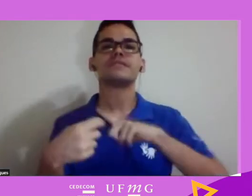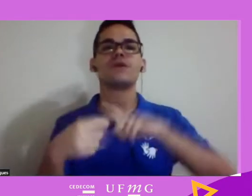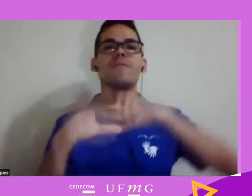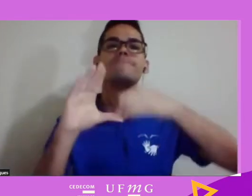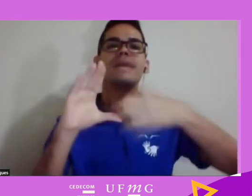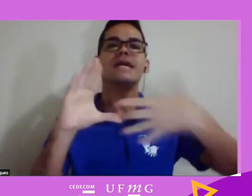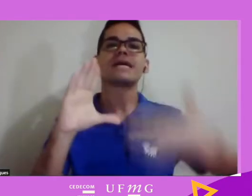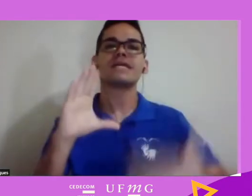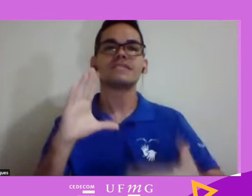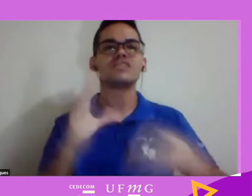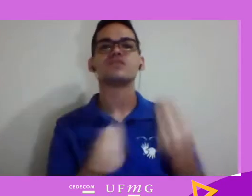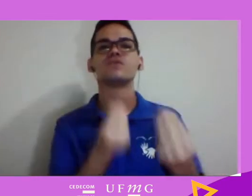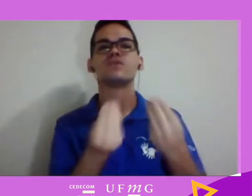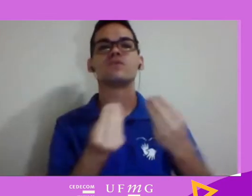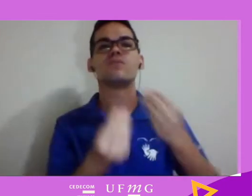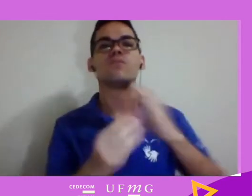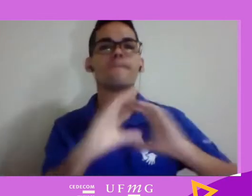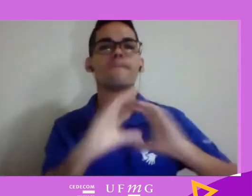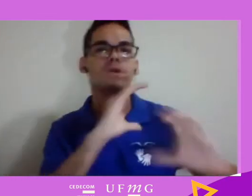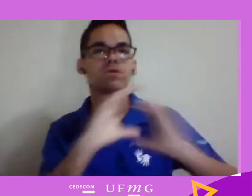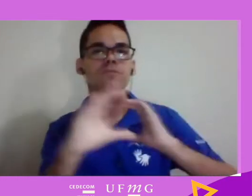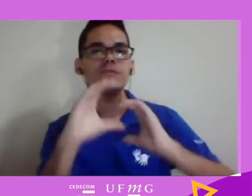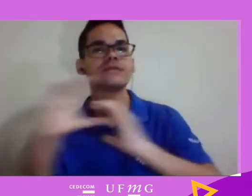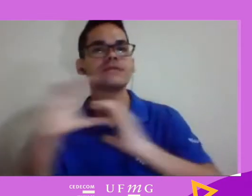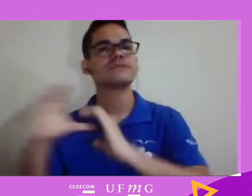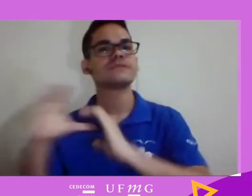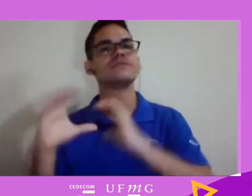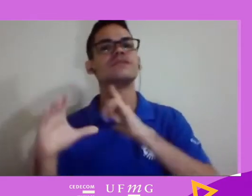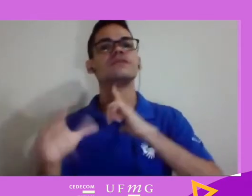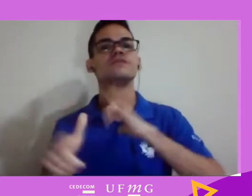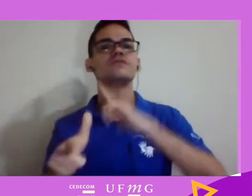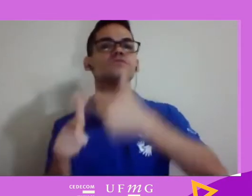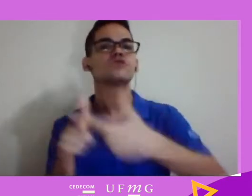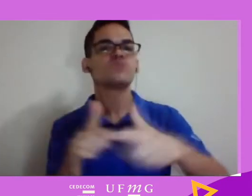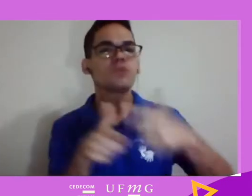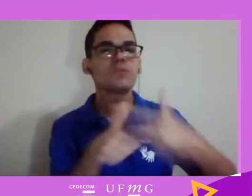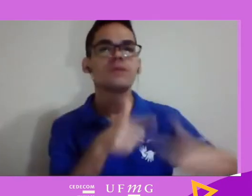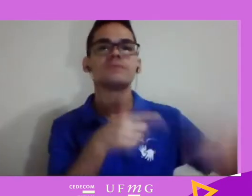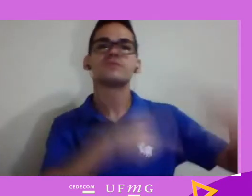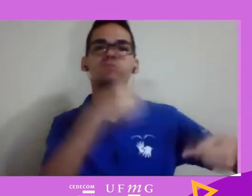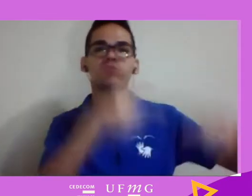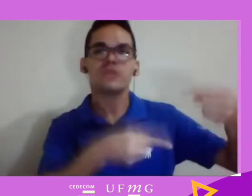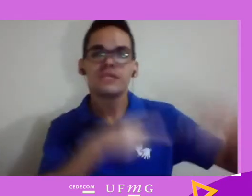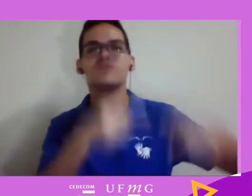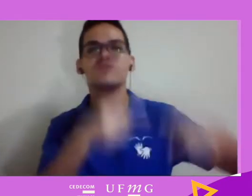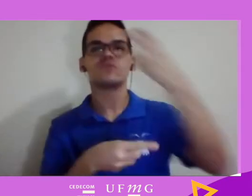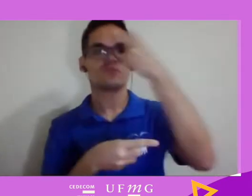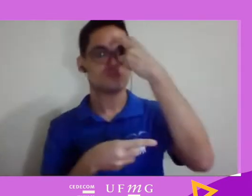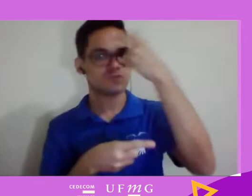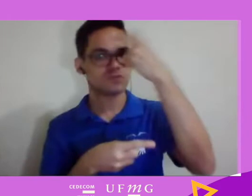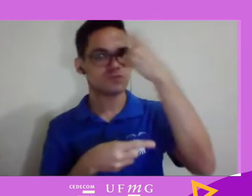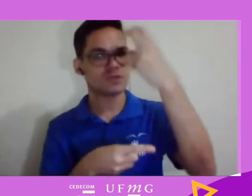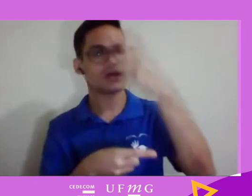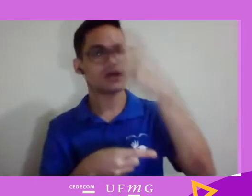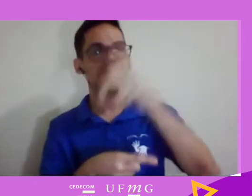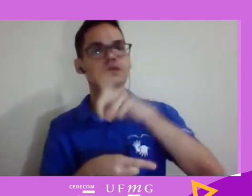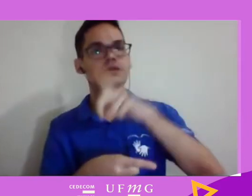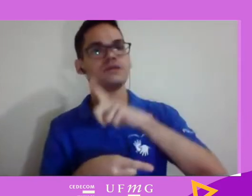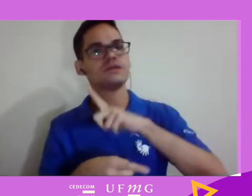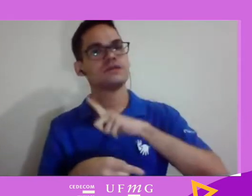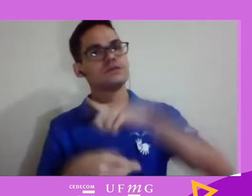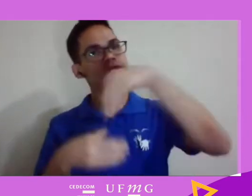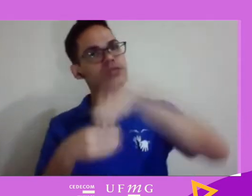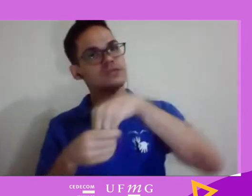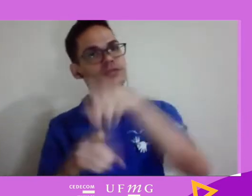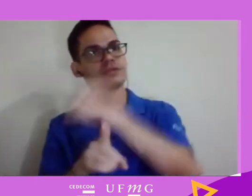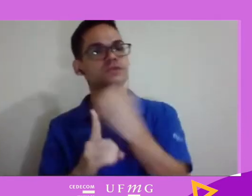totalmente atravessado pelas questões políticas, culturais mais amplas da sociedade. E agora, pensando nesse uso